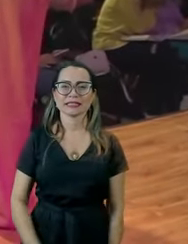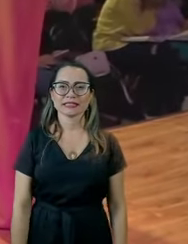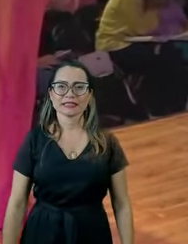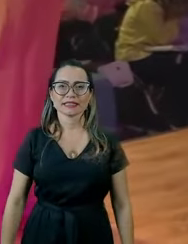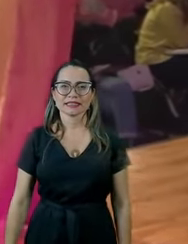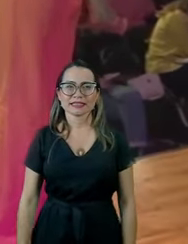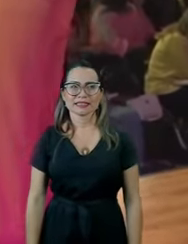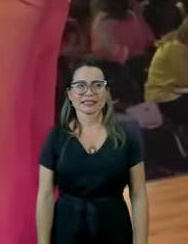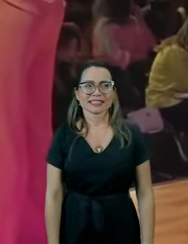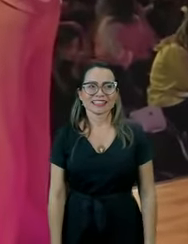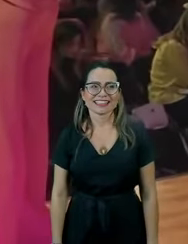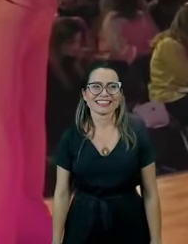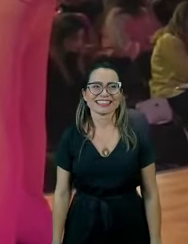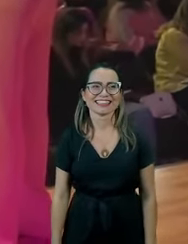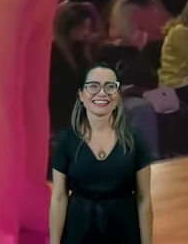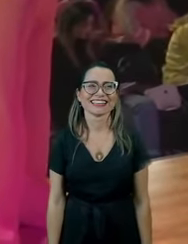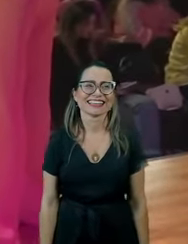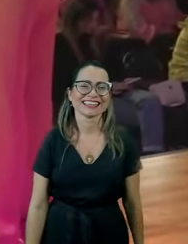Horizontina, Rio Grande do Sul.